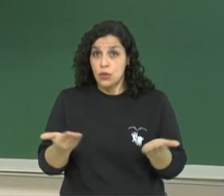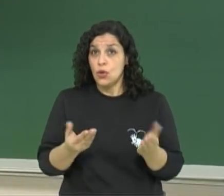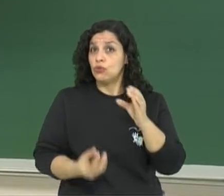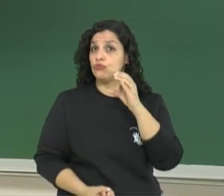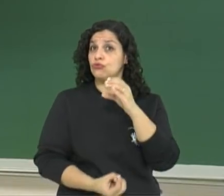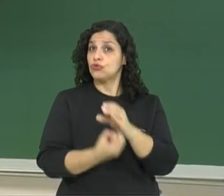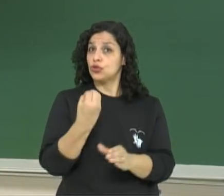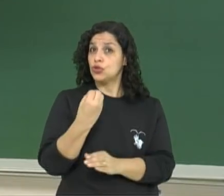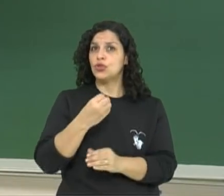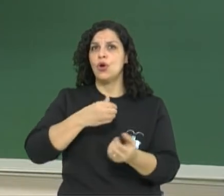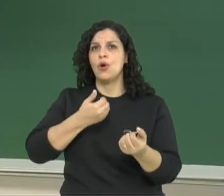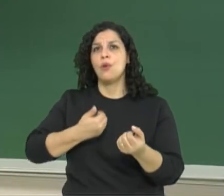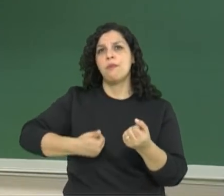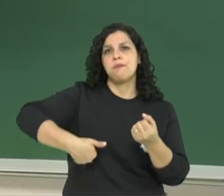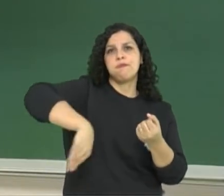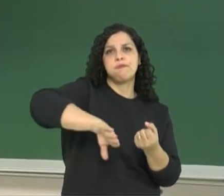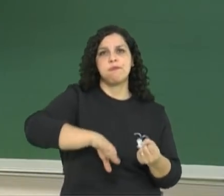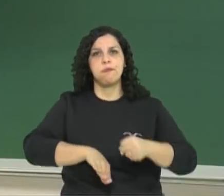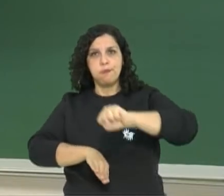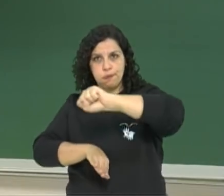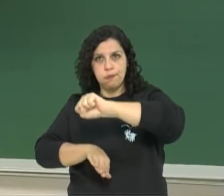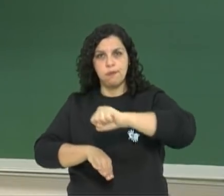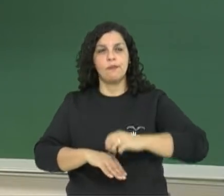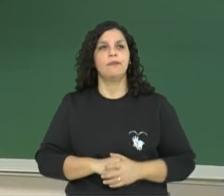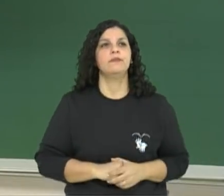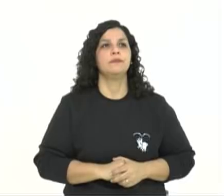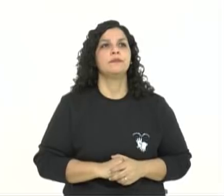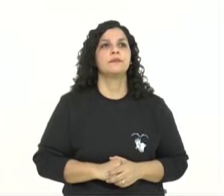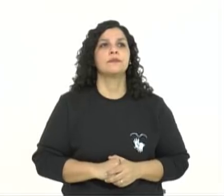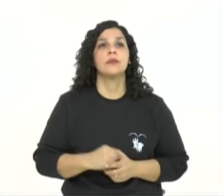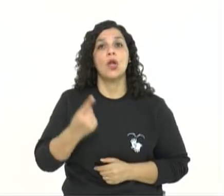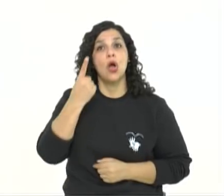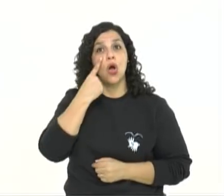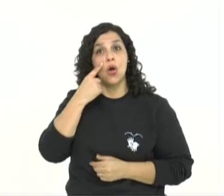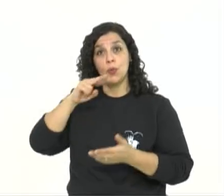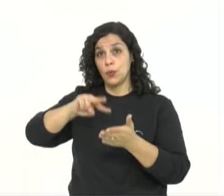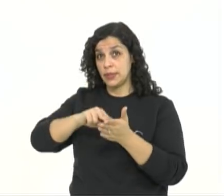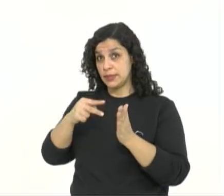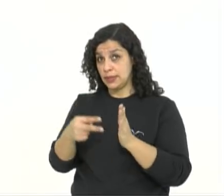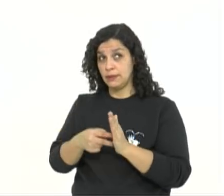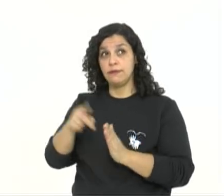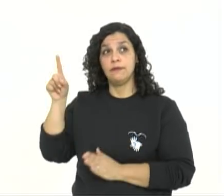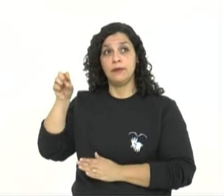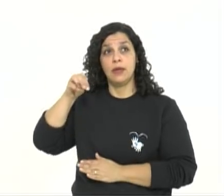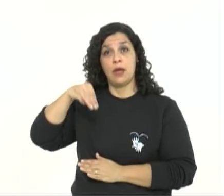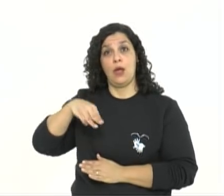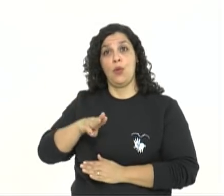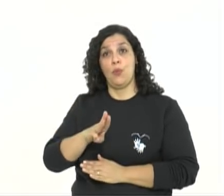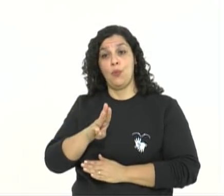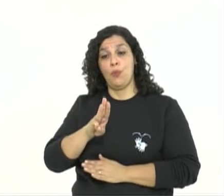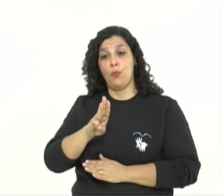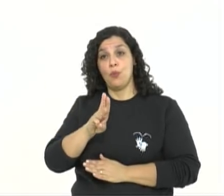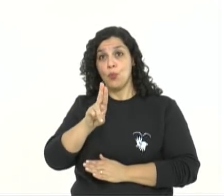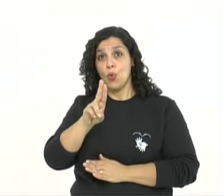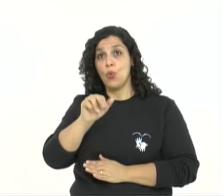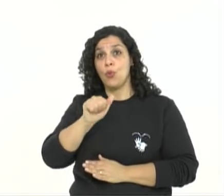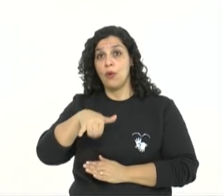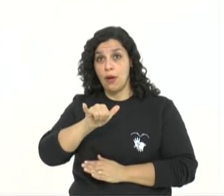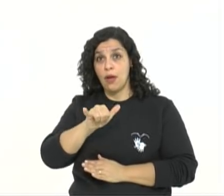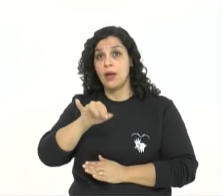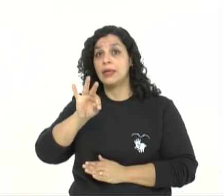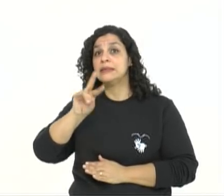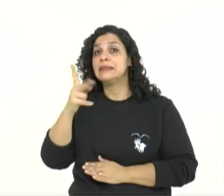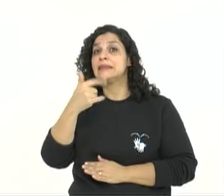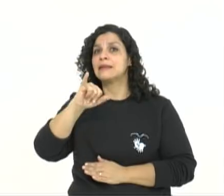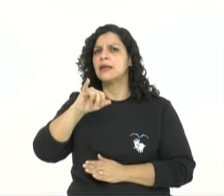saindo o Muay Thai, ok? O que significa Muay Thai? Muay Thai significa arte